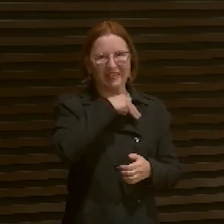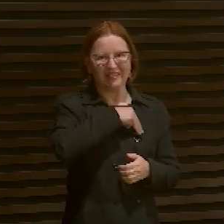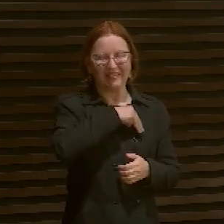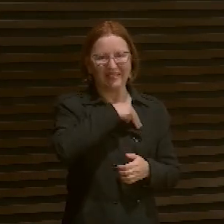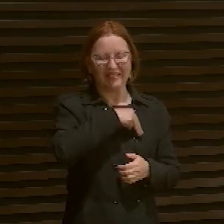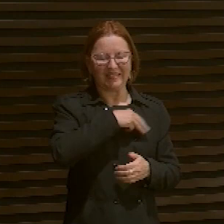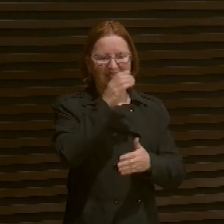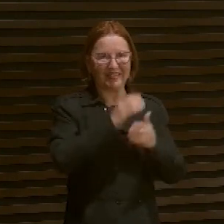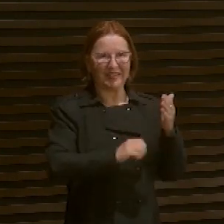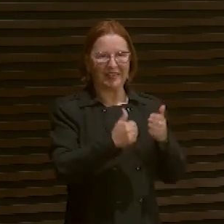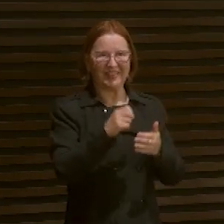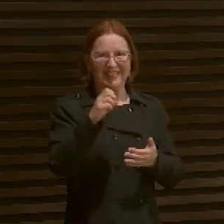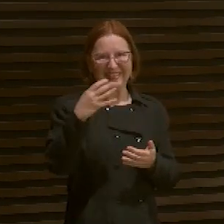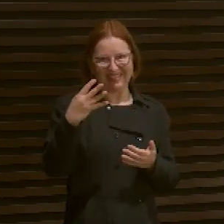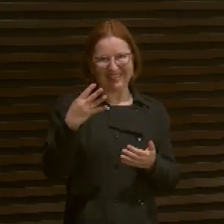capítulo 14.